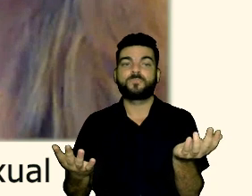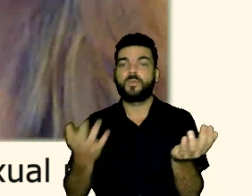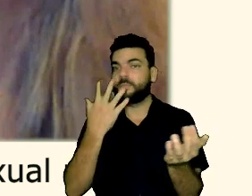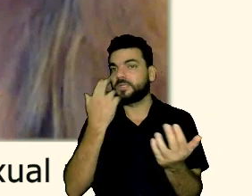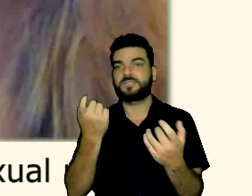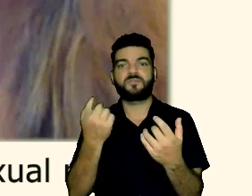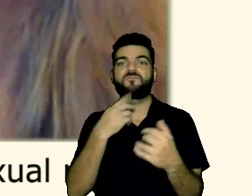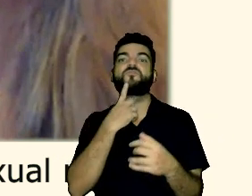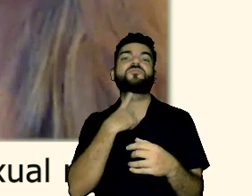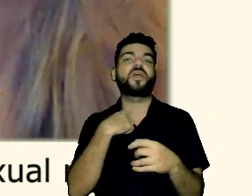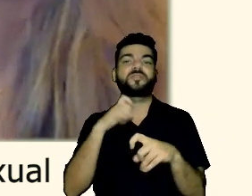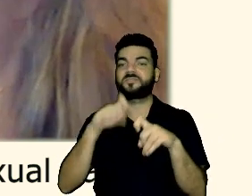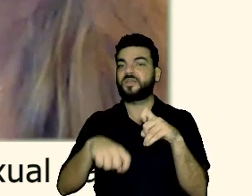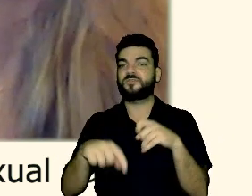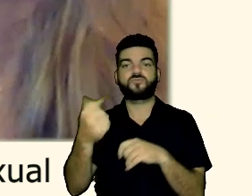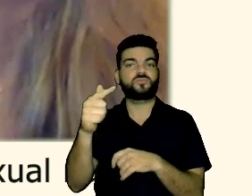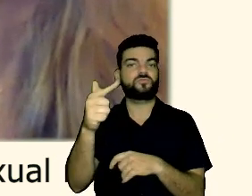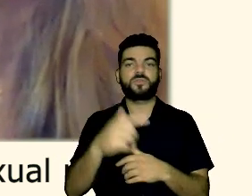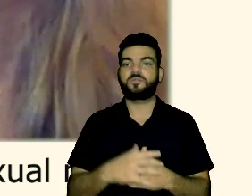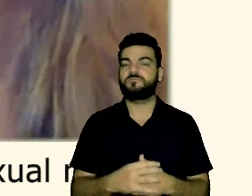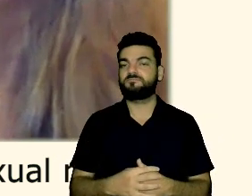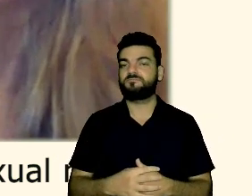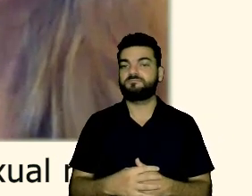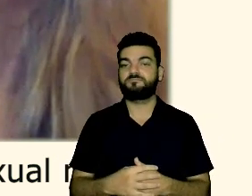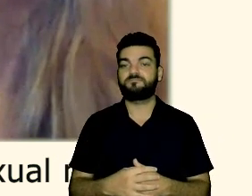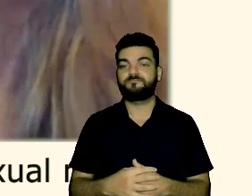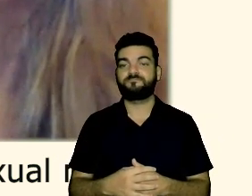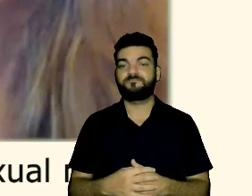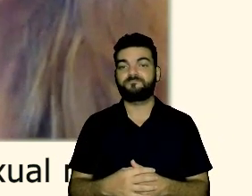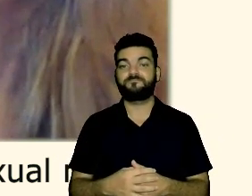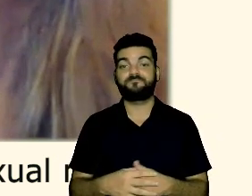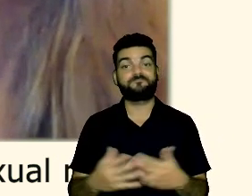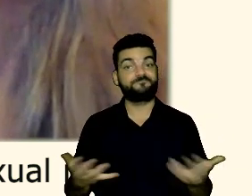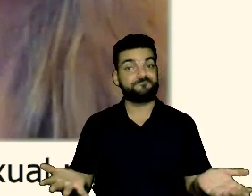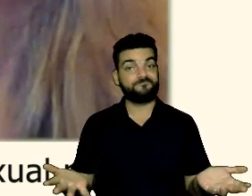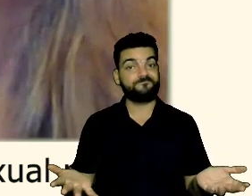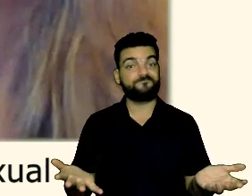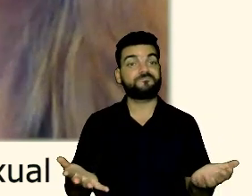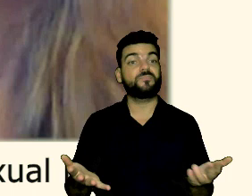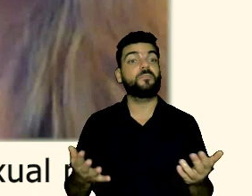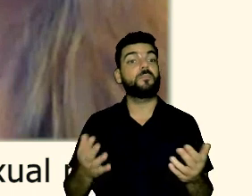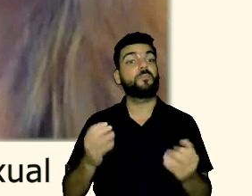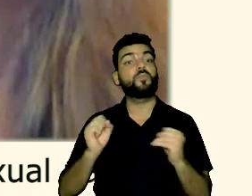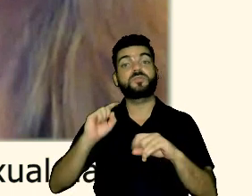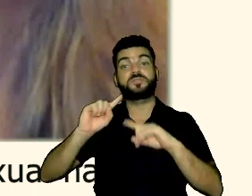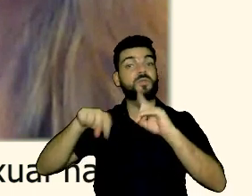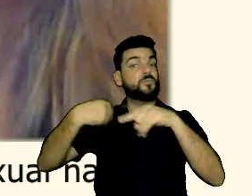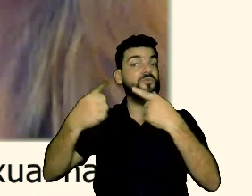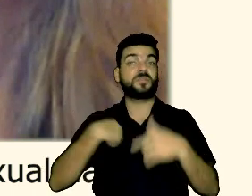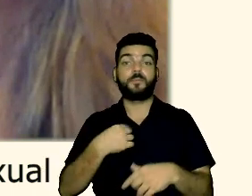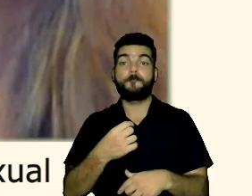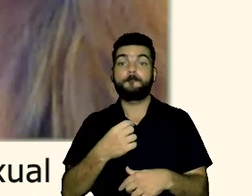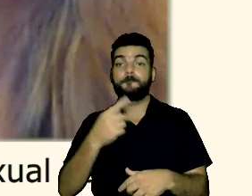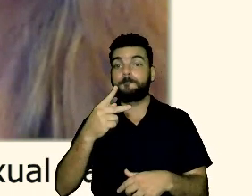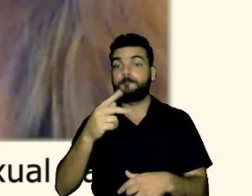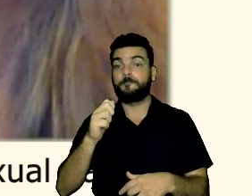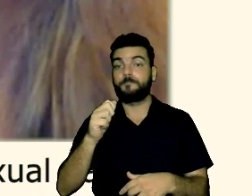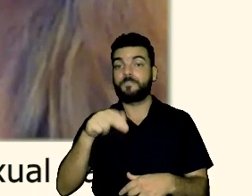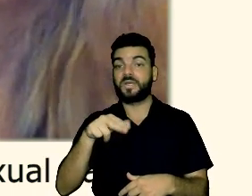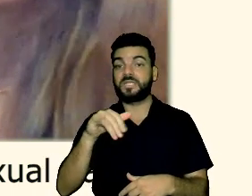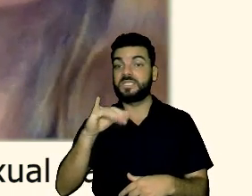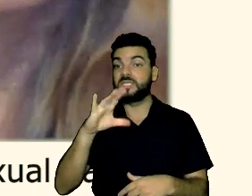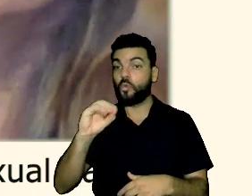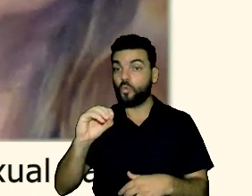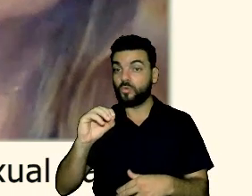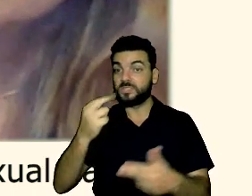como os distúrbios na libido da pessoa. Isso tudo vai numa escala que pode levá-la até uma